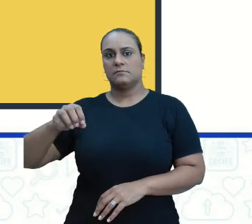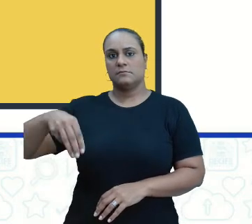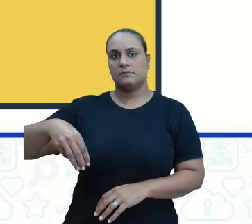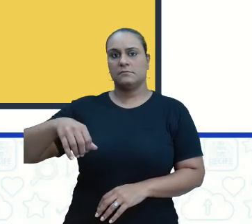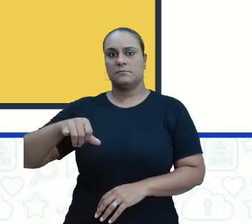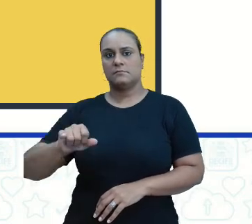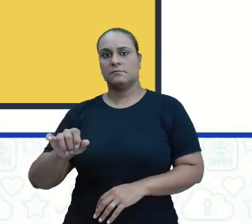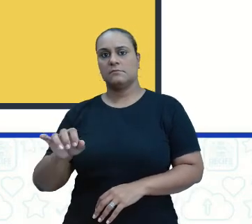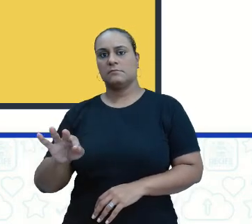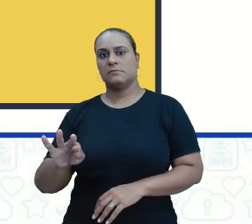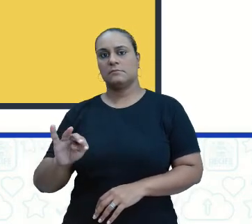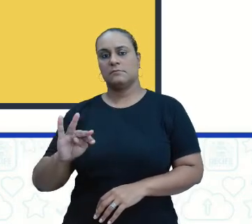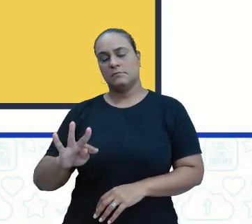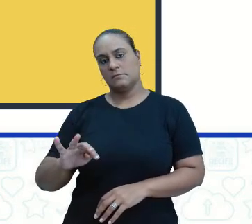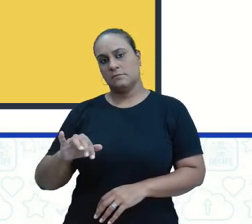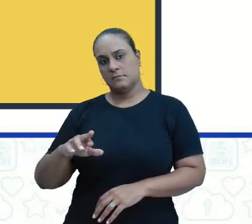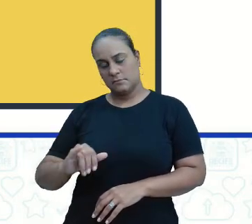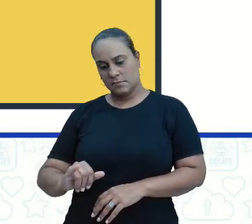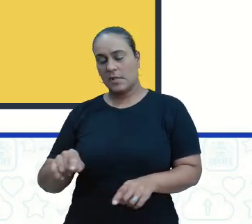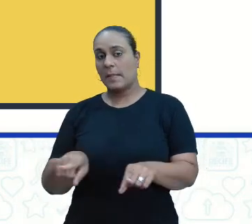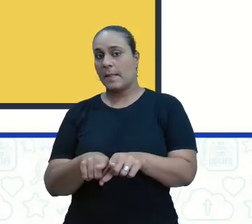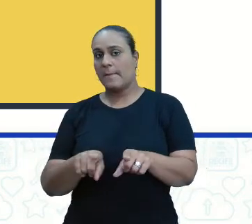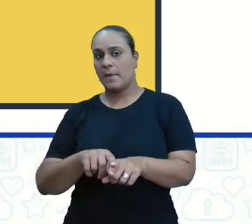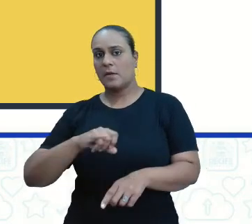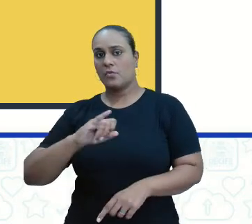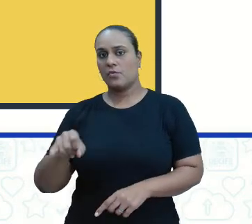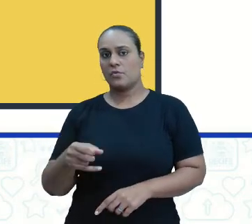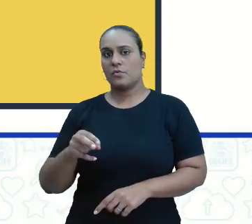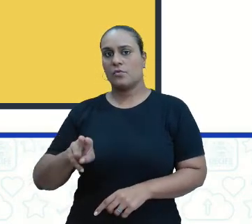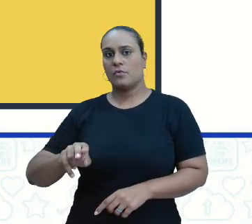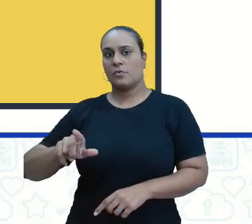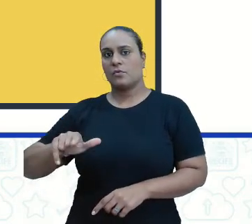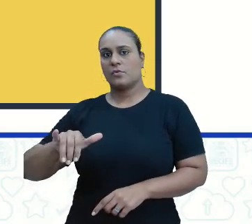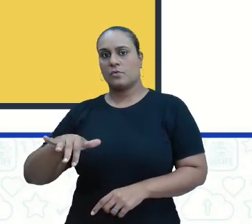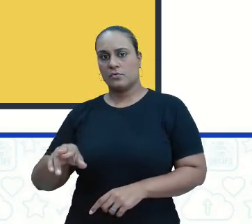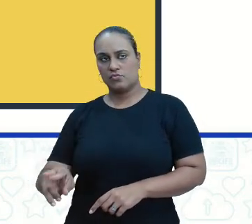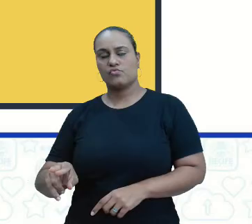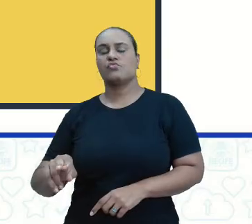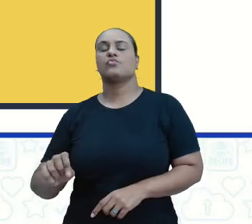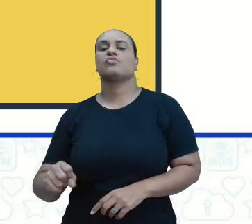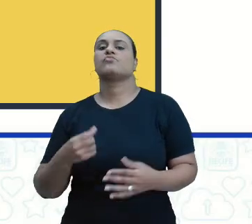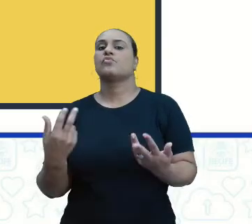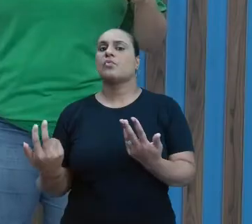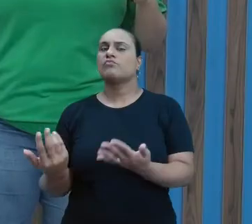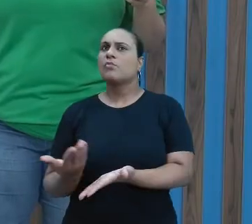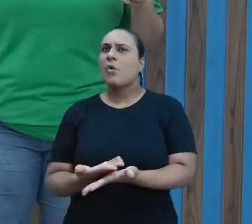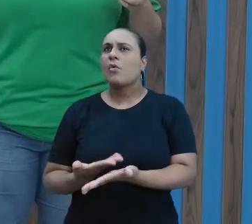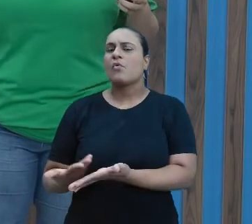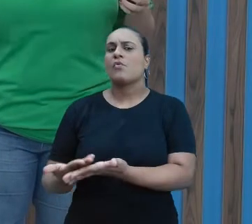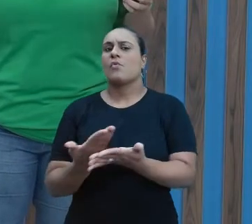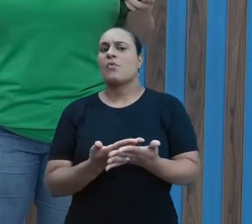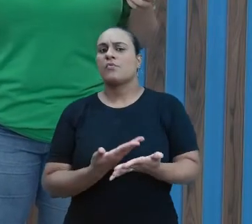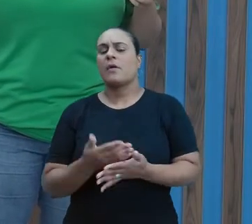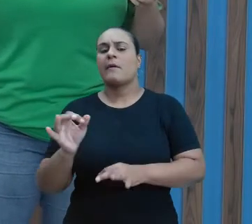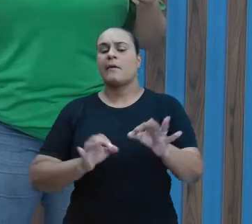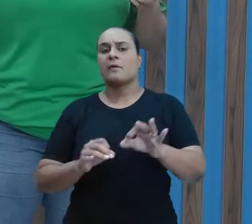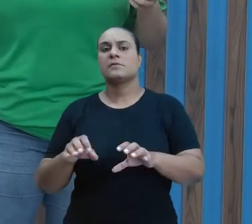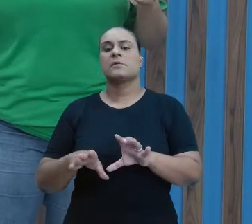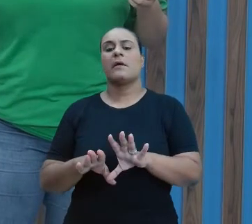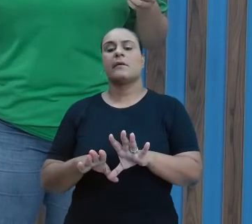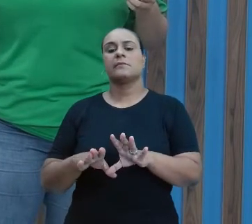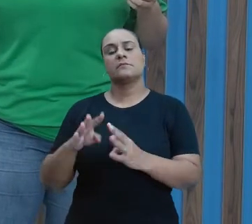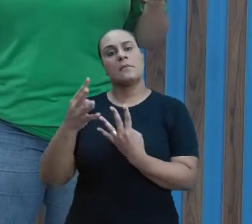os dois, estudaram na época, né, ao mesmo tempo aí, trabalharam em cima dessa tabela periódica, da organização da